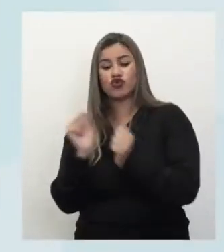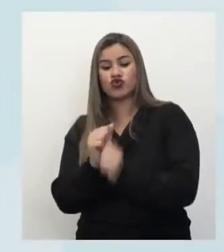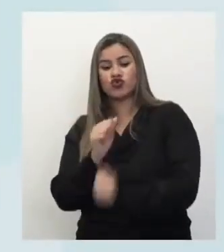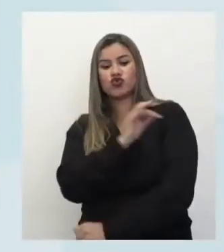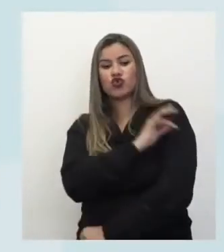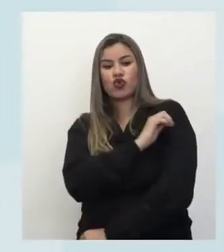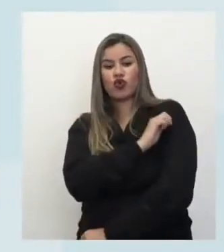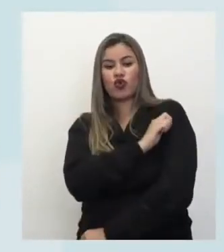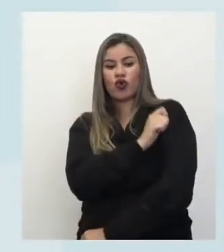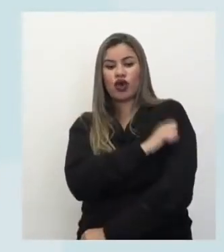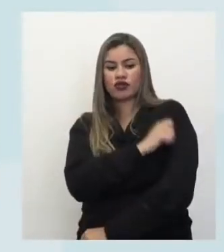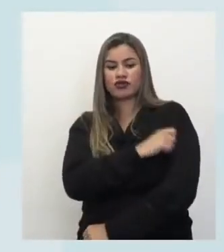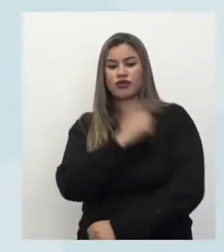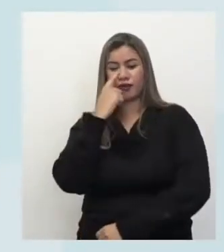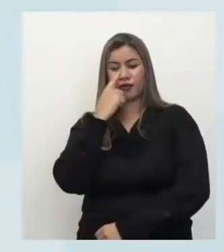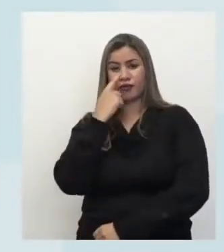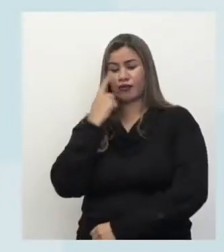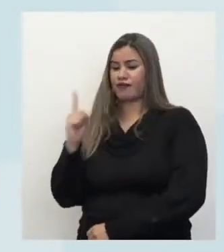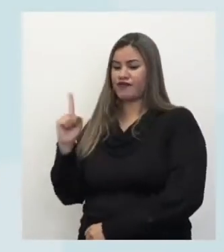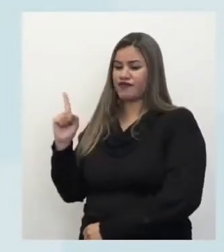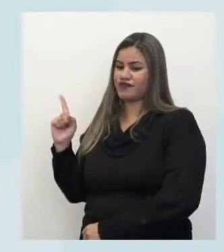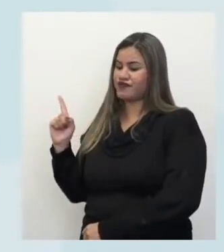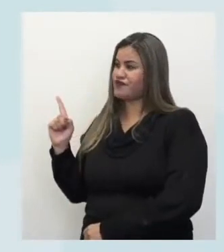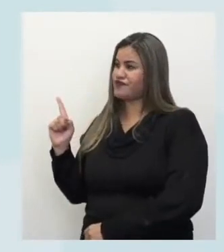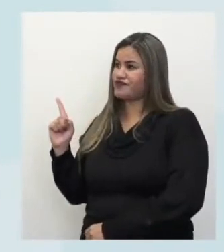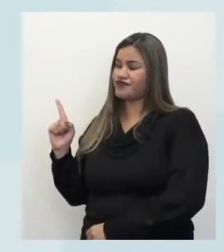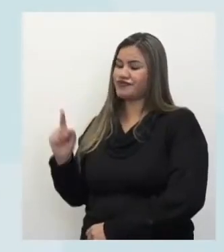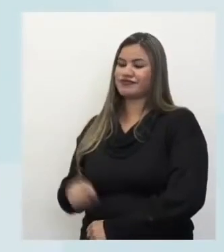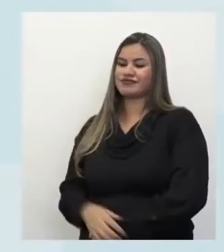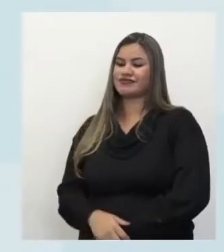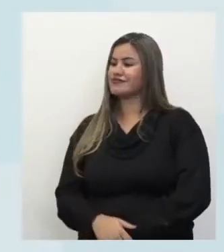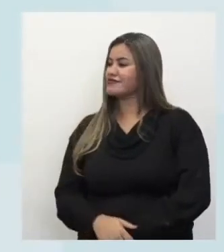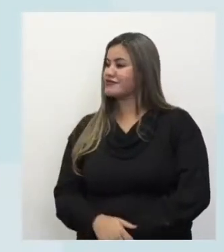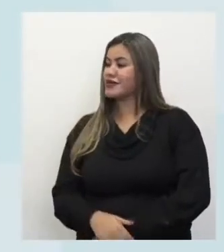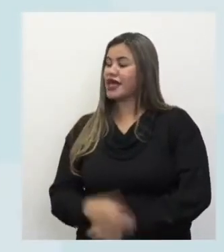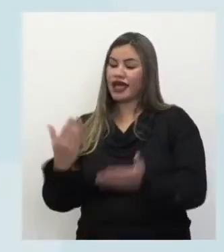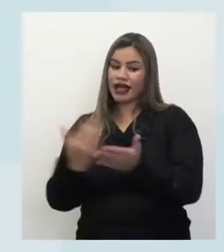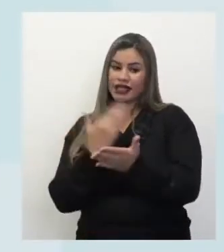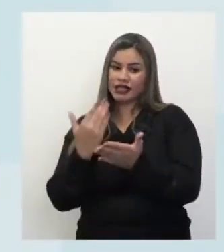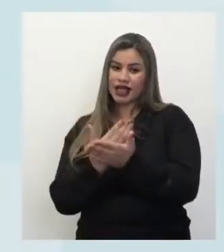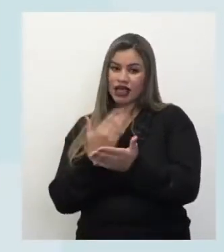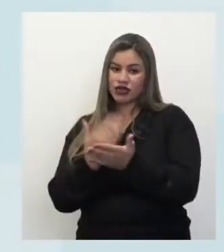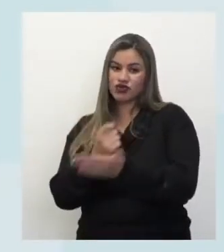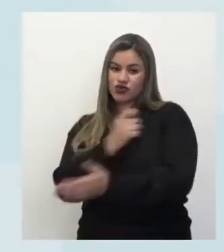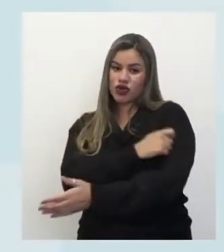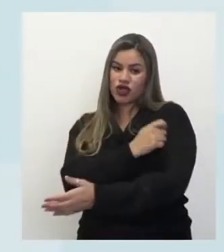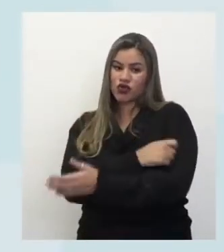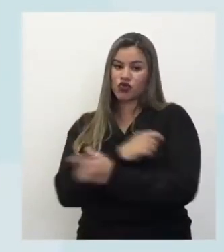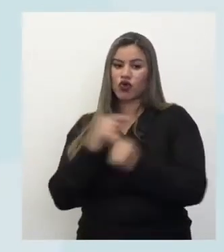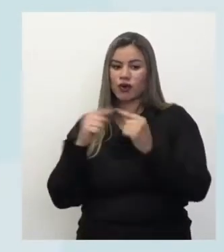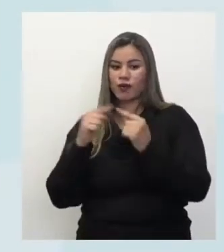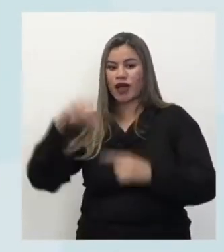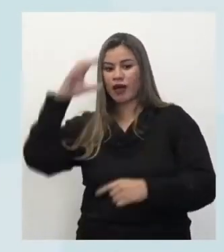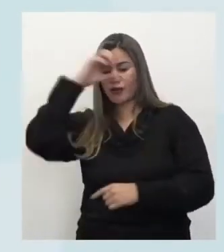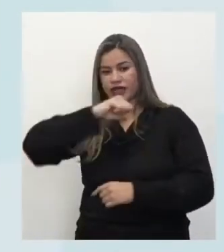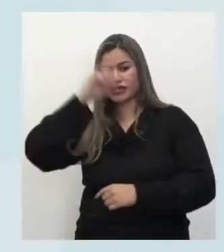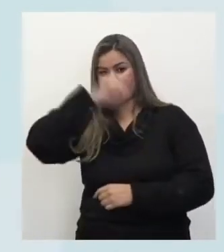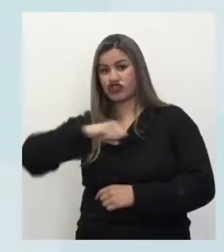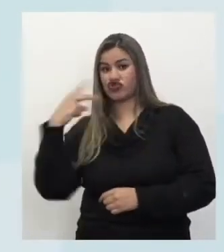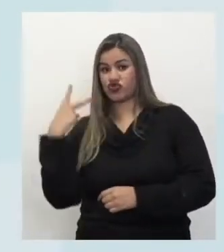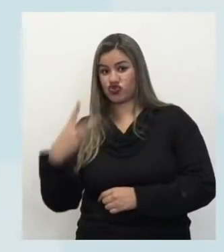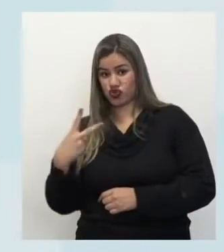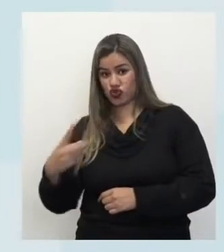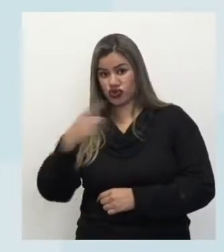texto 1, que está lá no caderno do aluno, mas é a continuação. É a situação de aprendizagem 2 que a gente